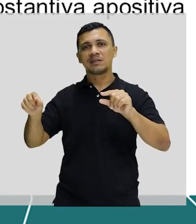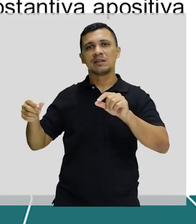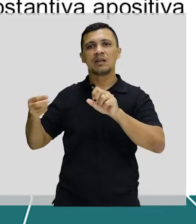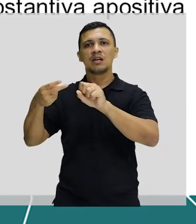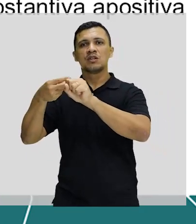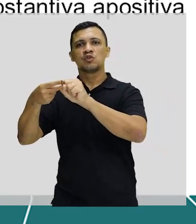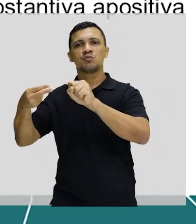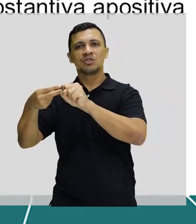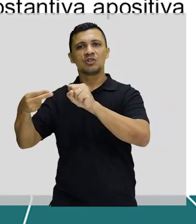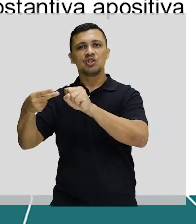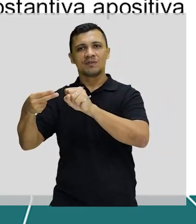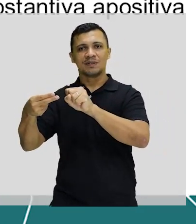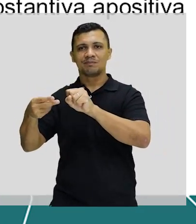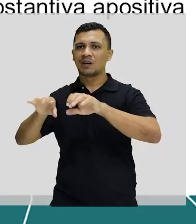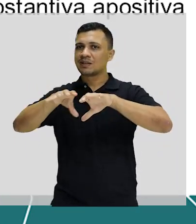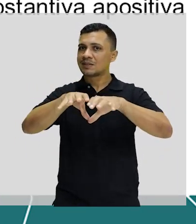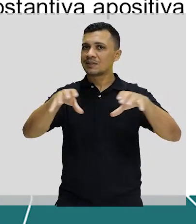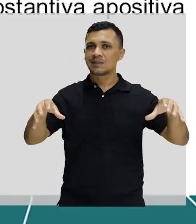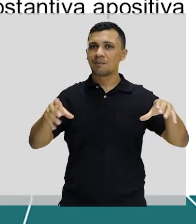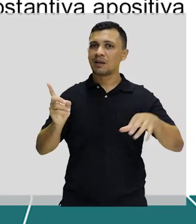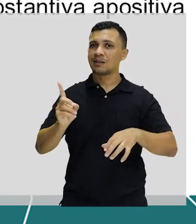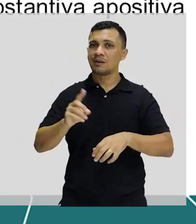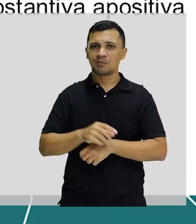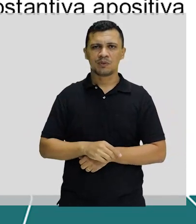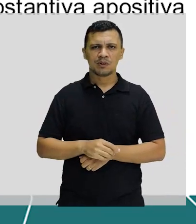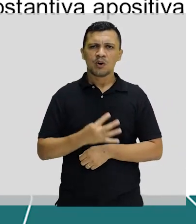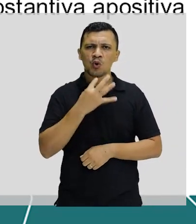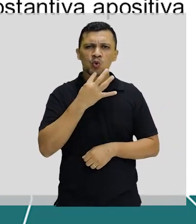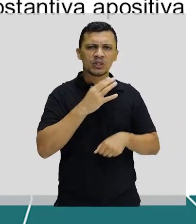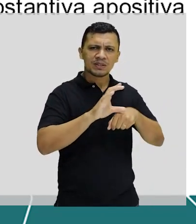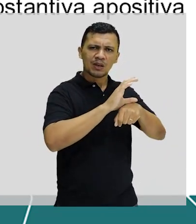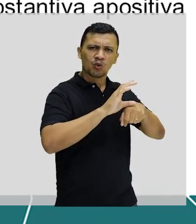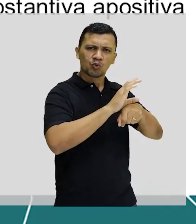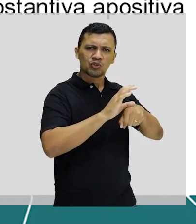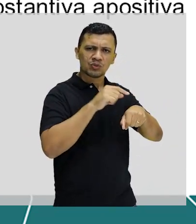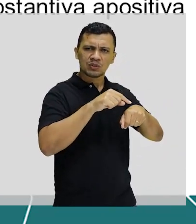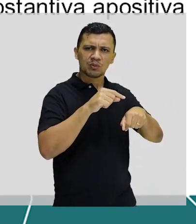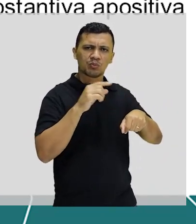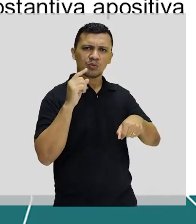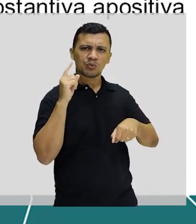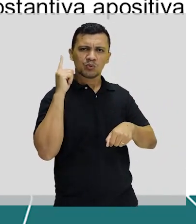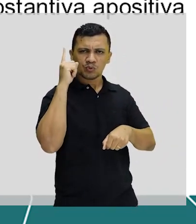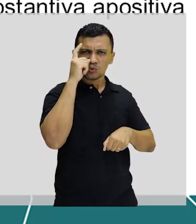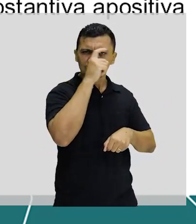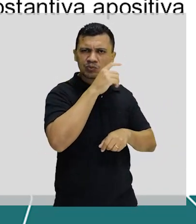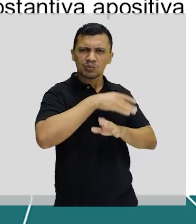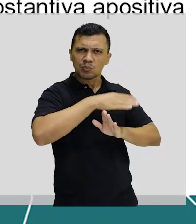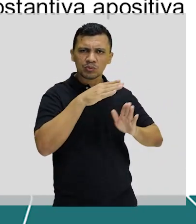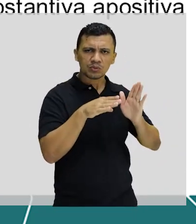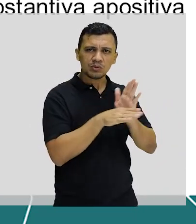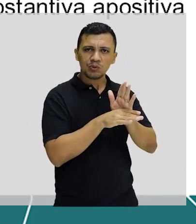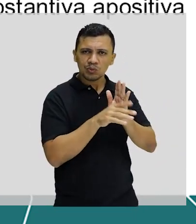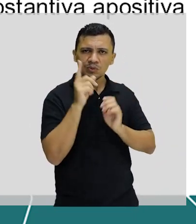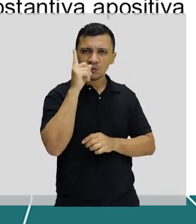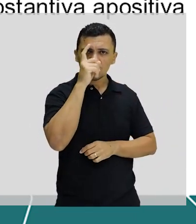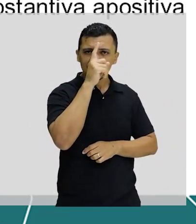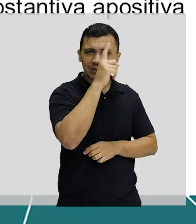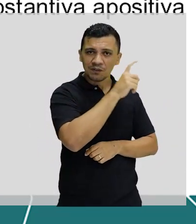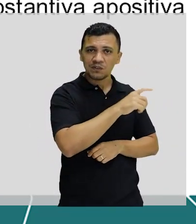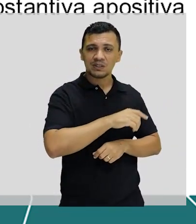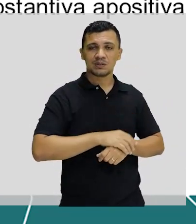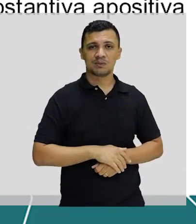que está previsto na Constituição é muito difícil, então não é necessária aquela vírgula. Saber tudo o que está previsto